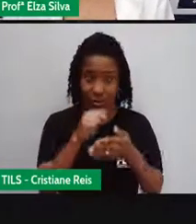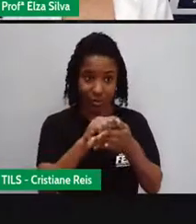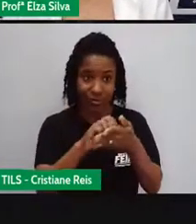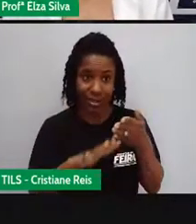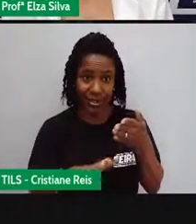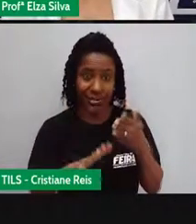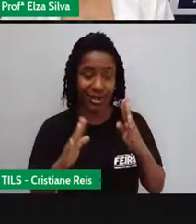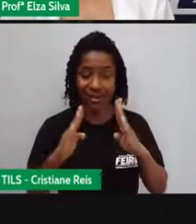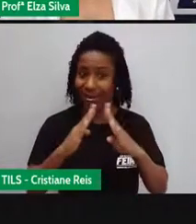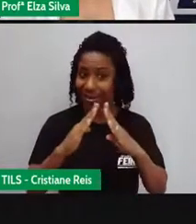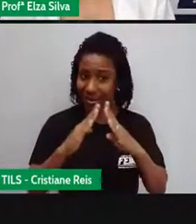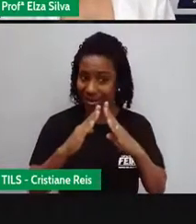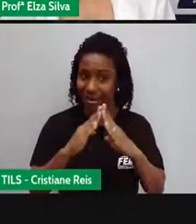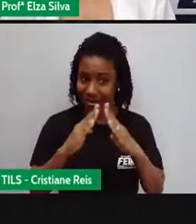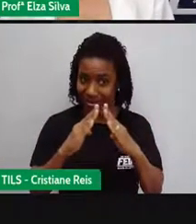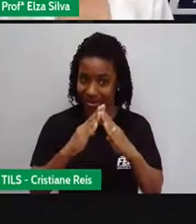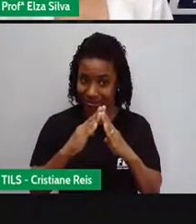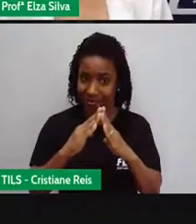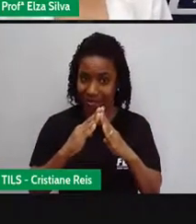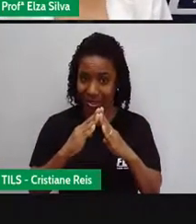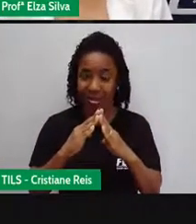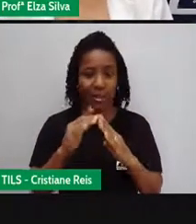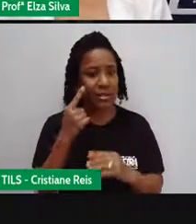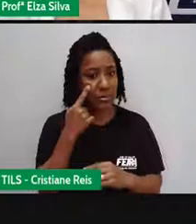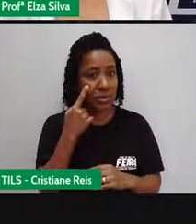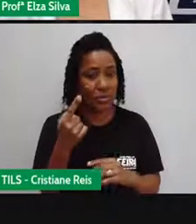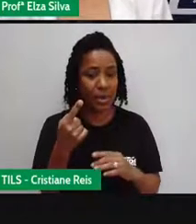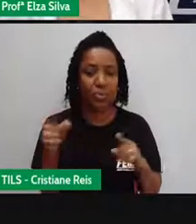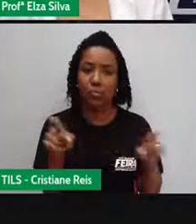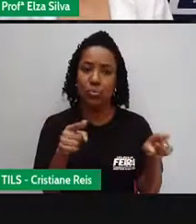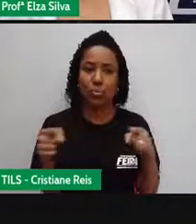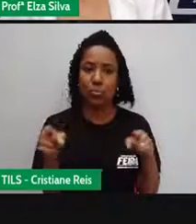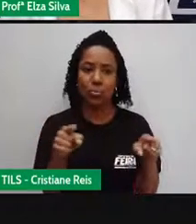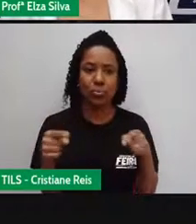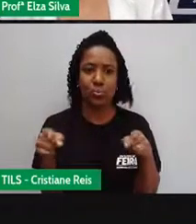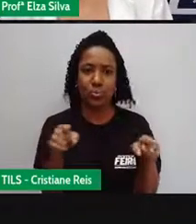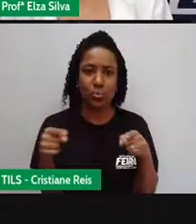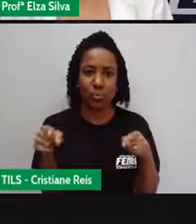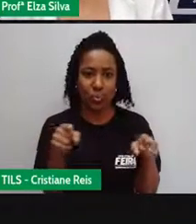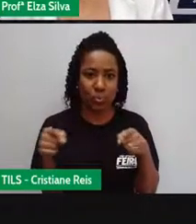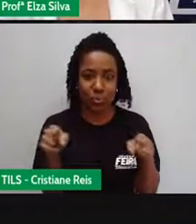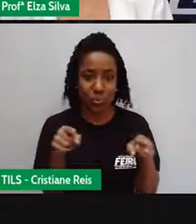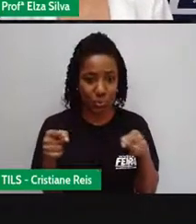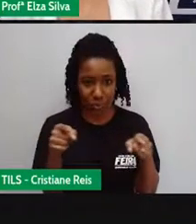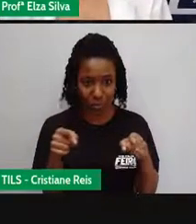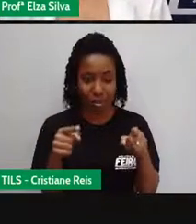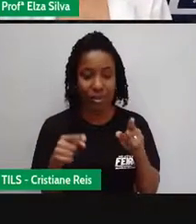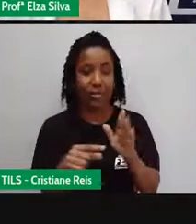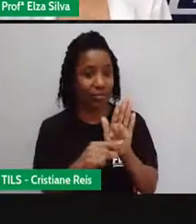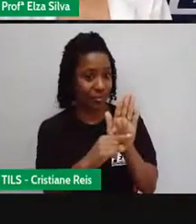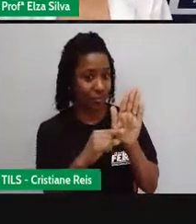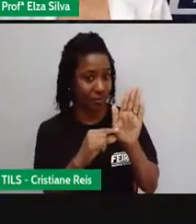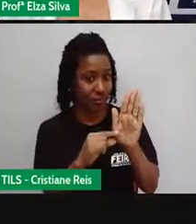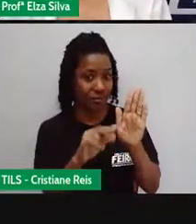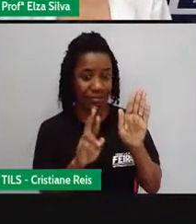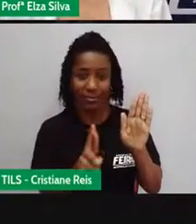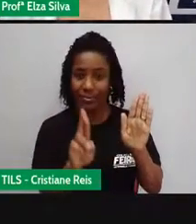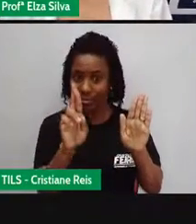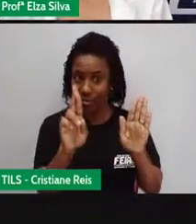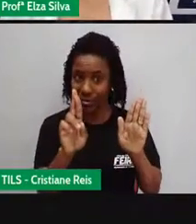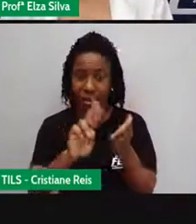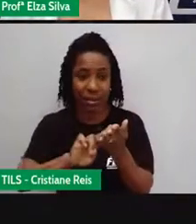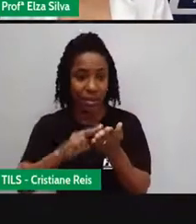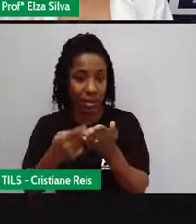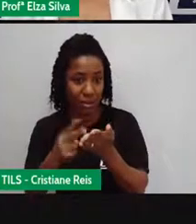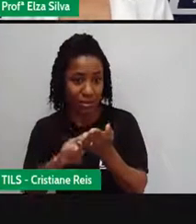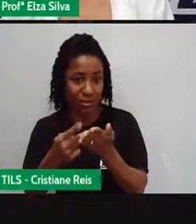em casa. Vocês vão ouvir a música Firework, by Katy Perry. Então, é a música que significa